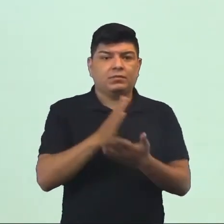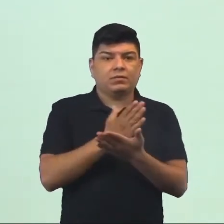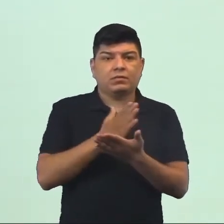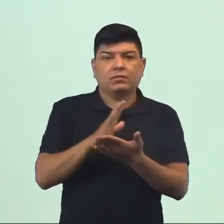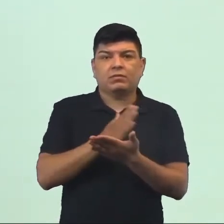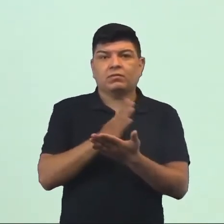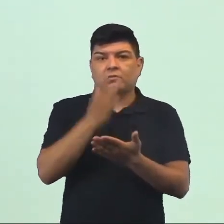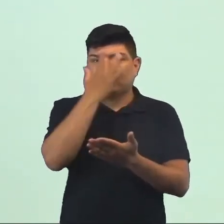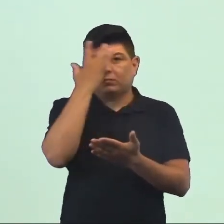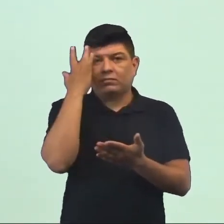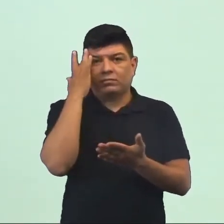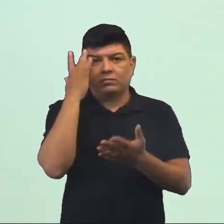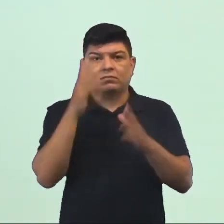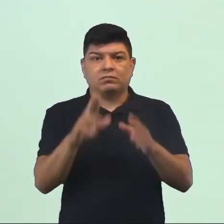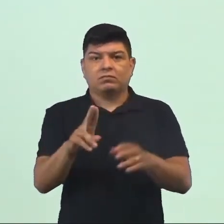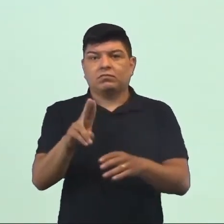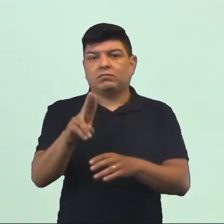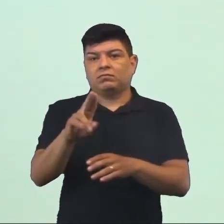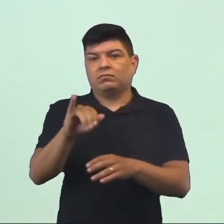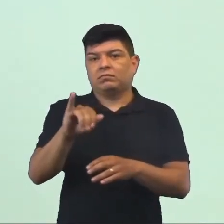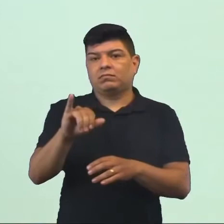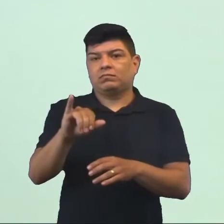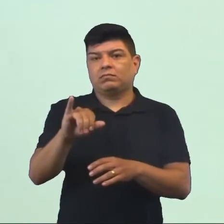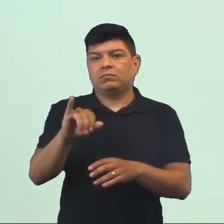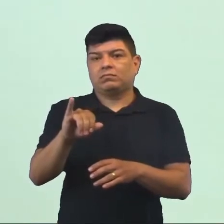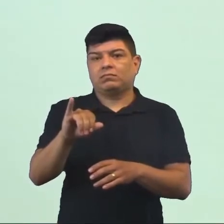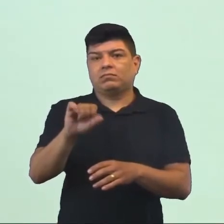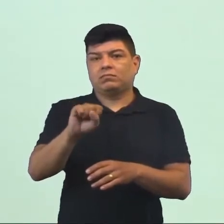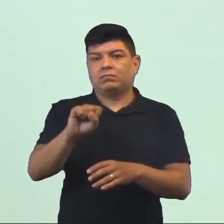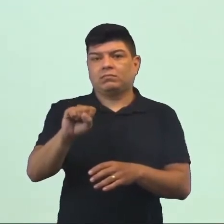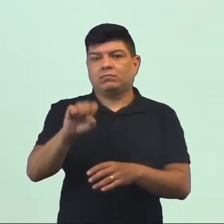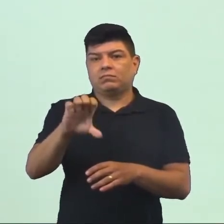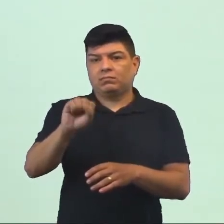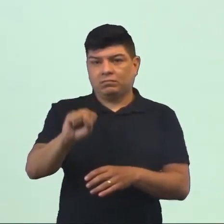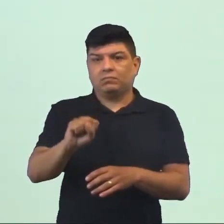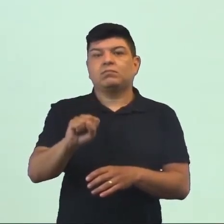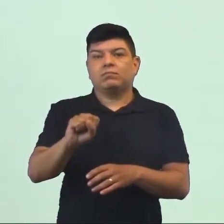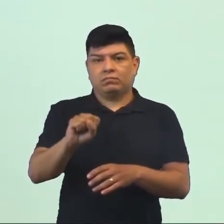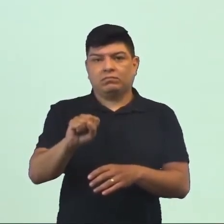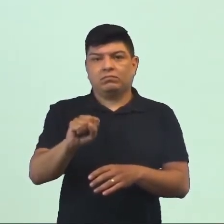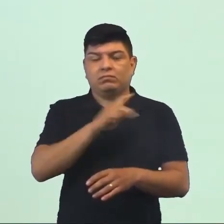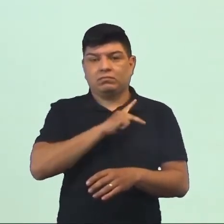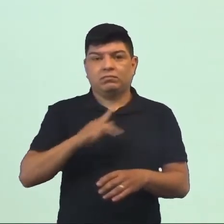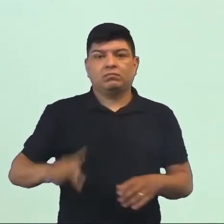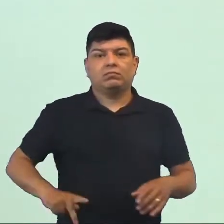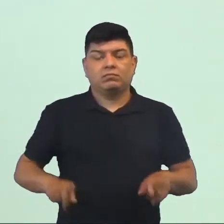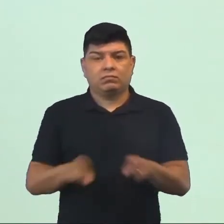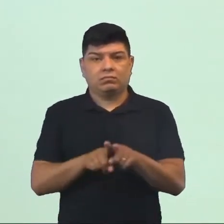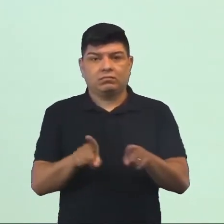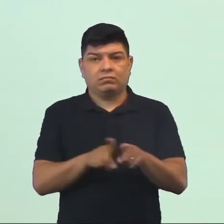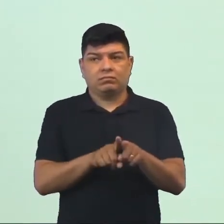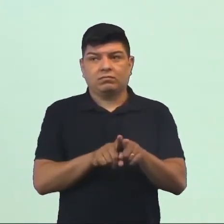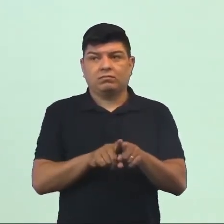alguns protagonistas, como Ulisses Guimarães, presidente da Câmara, que foi um dos grandes